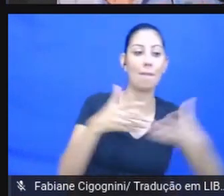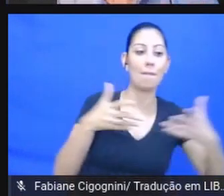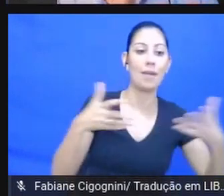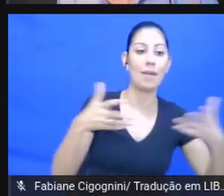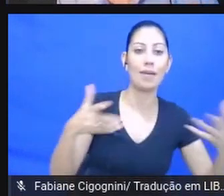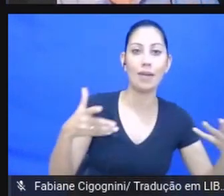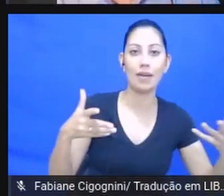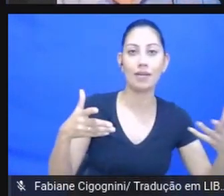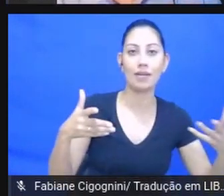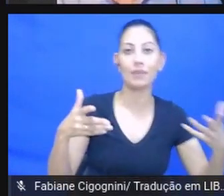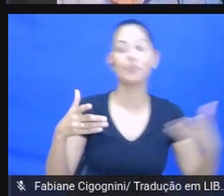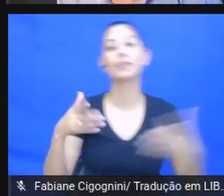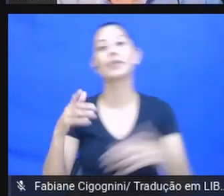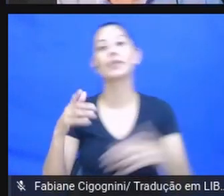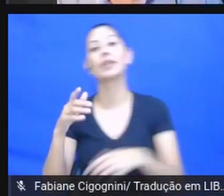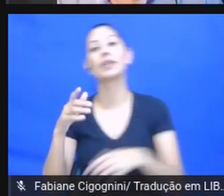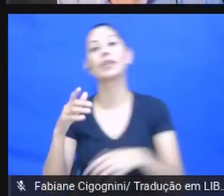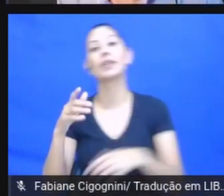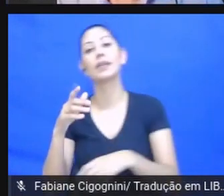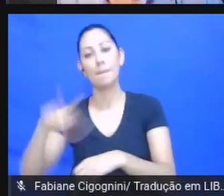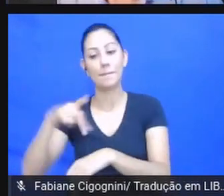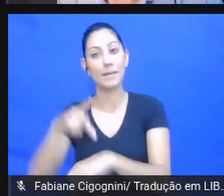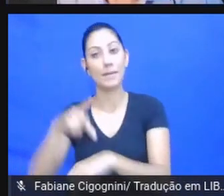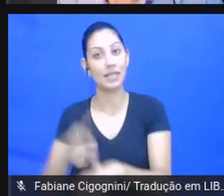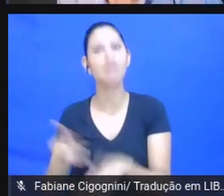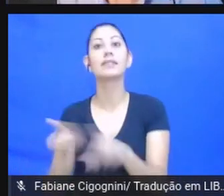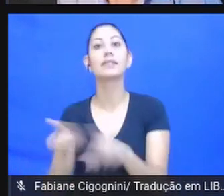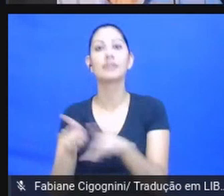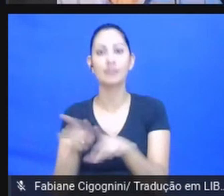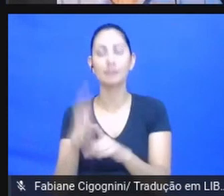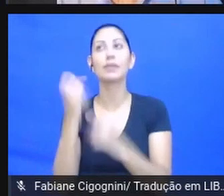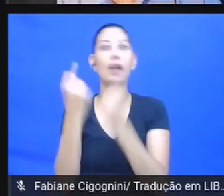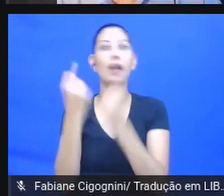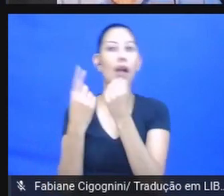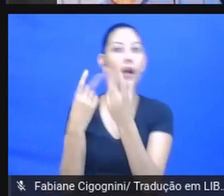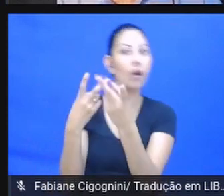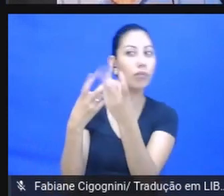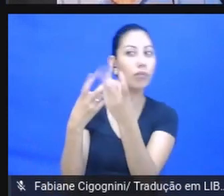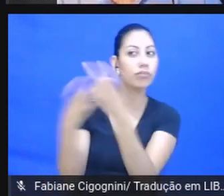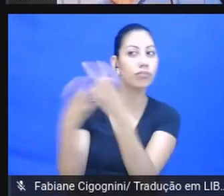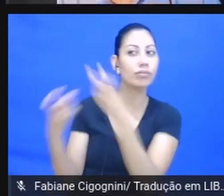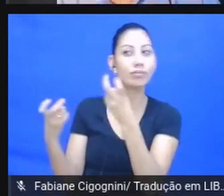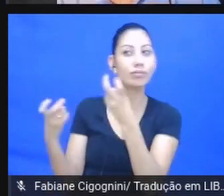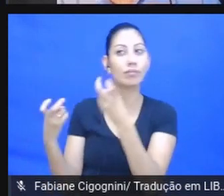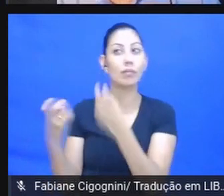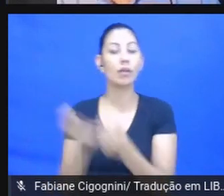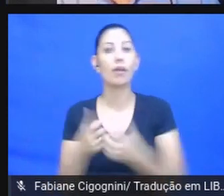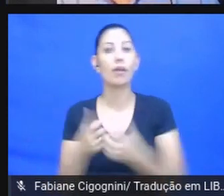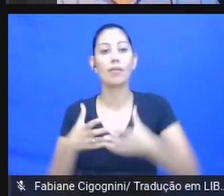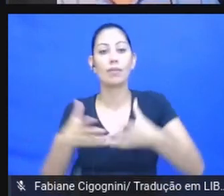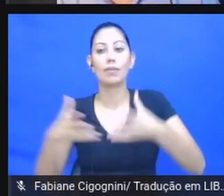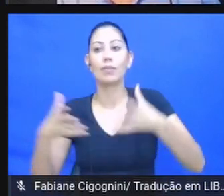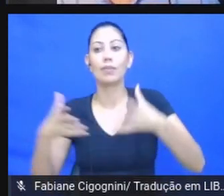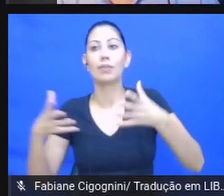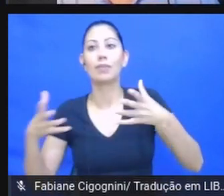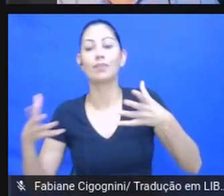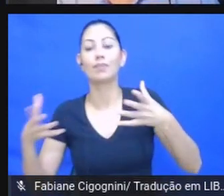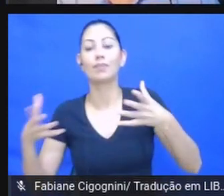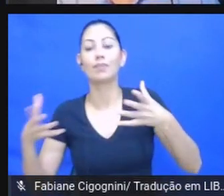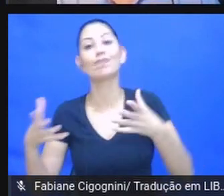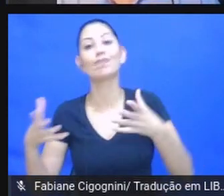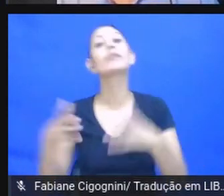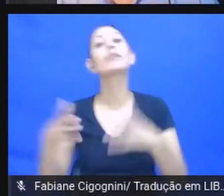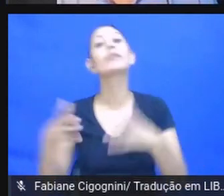países, mais ou menos, isso está ficando também evidente. Um empobrecimento maior do que